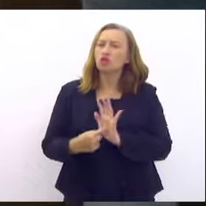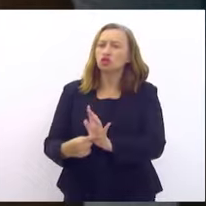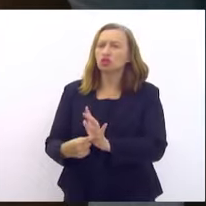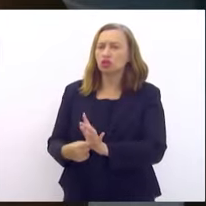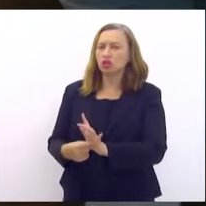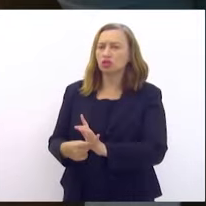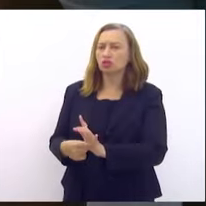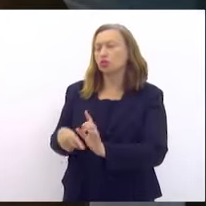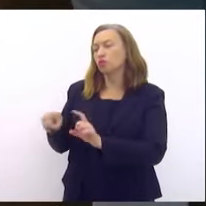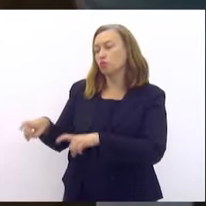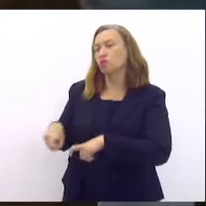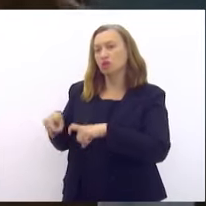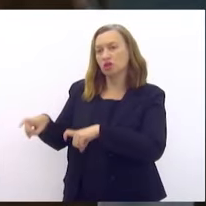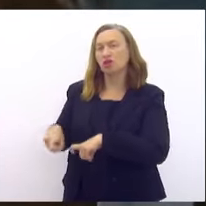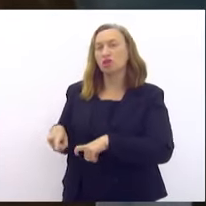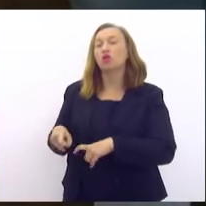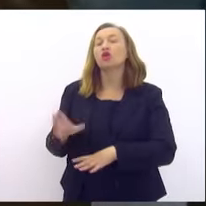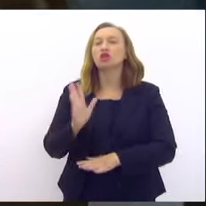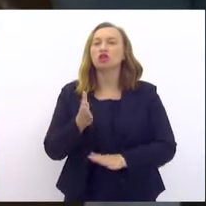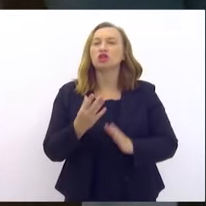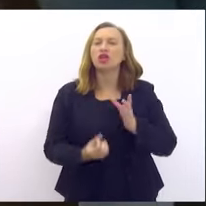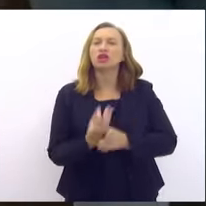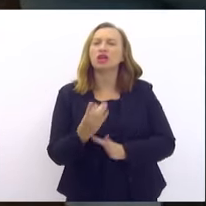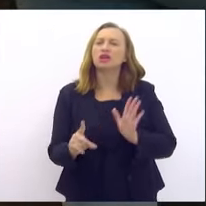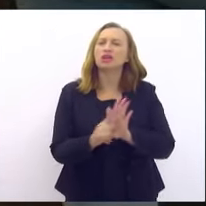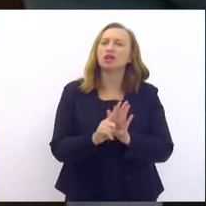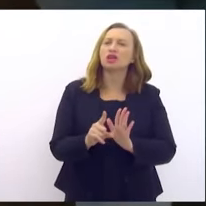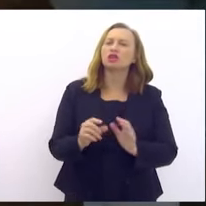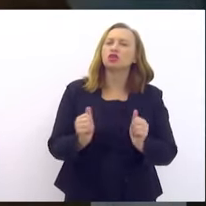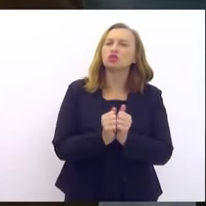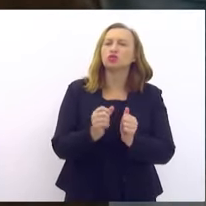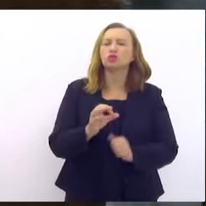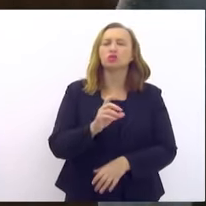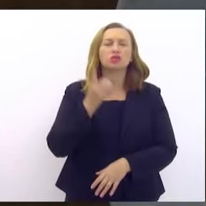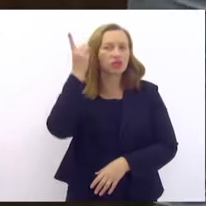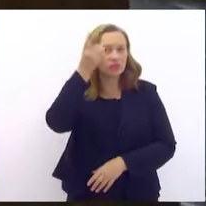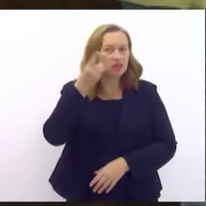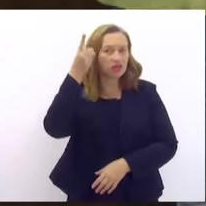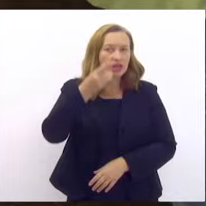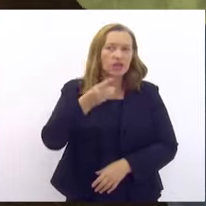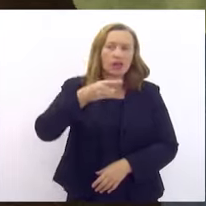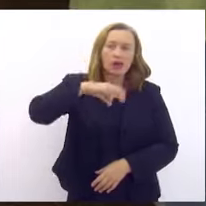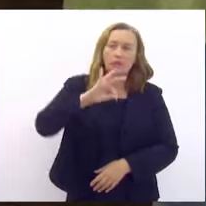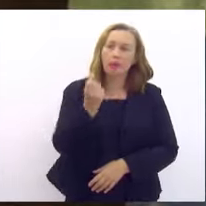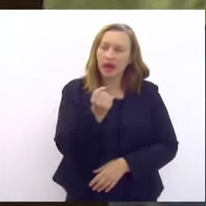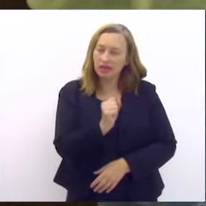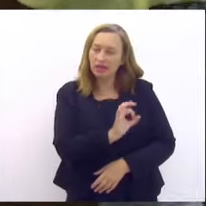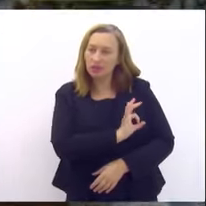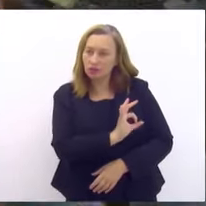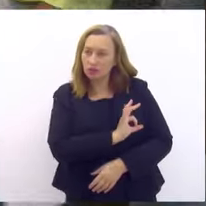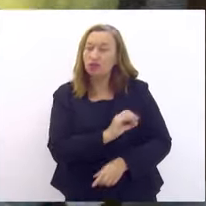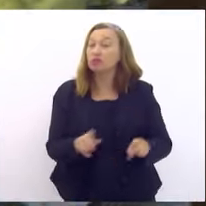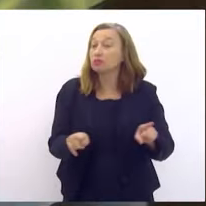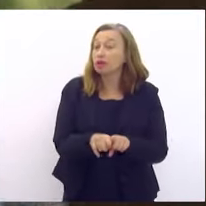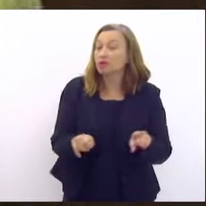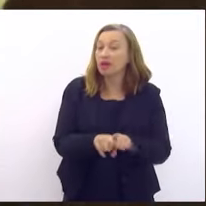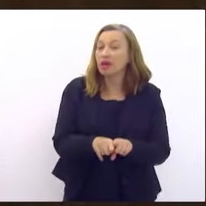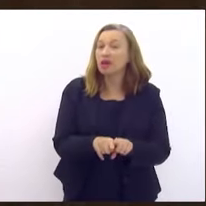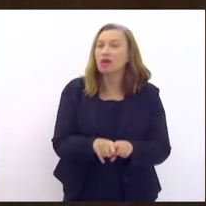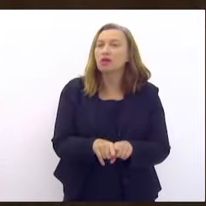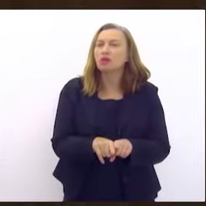aliás eu sou coautor dessa lei junto com a deputada Marta Rocha tá aqui presente e também